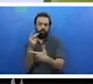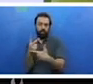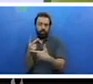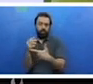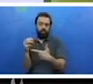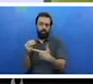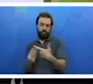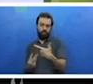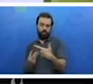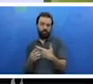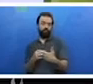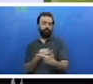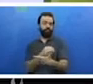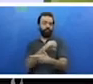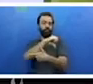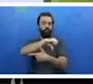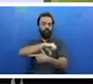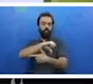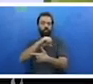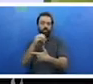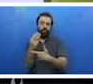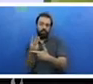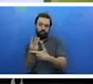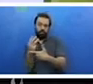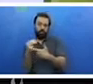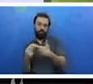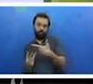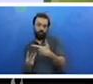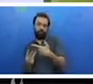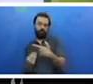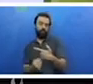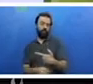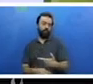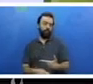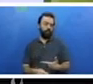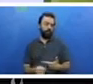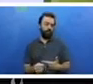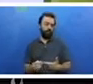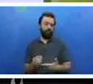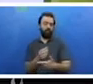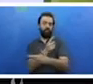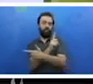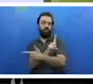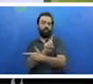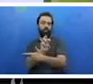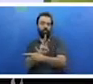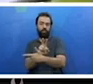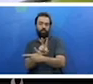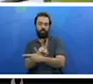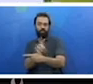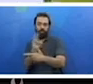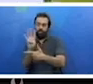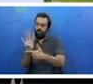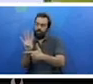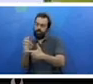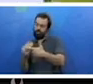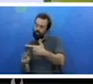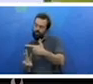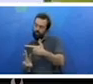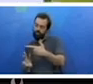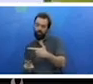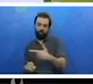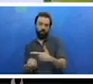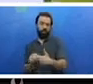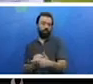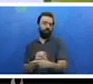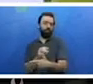3. 9 dividido por 3, 3. 12 dividido por 4, 3.